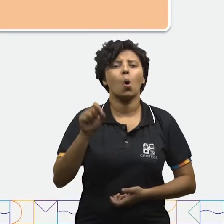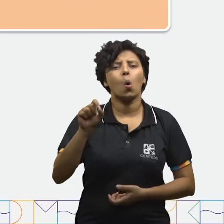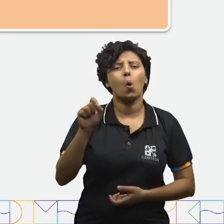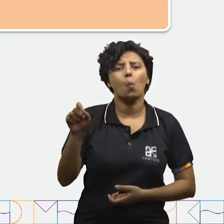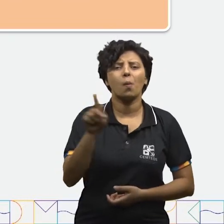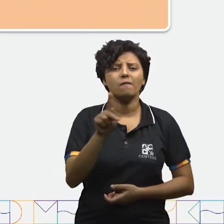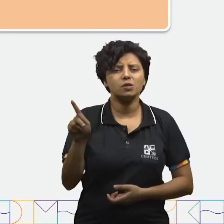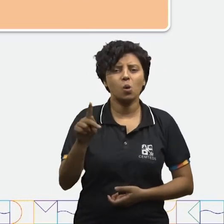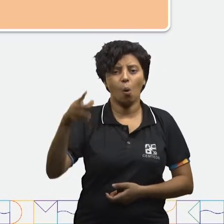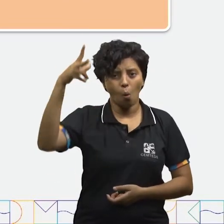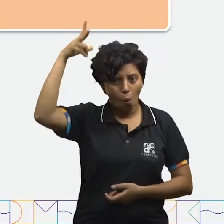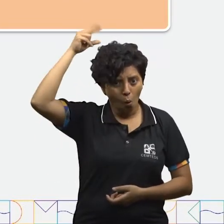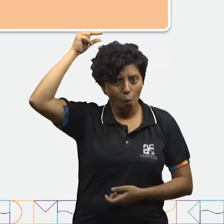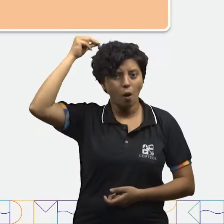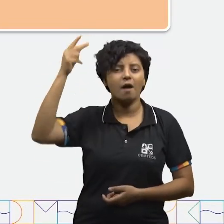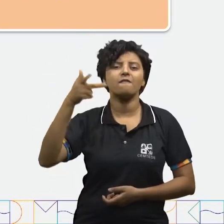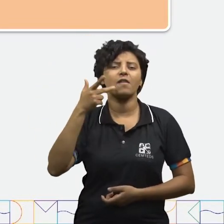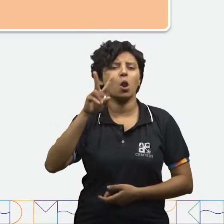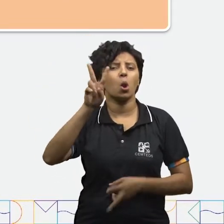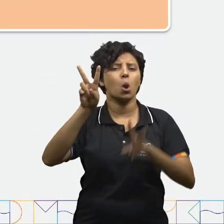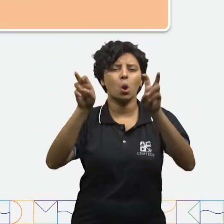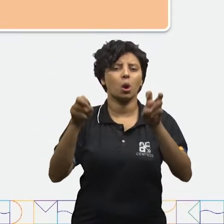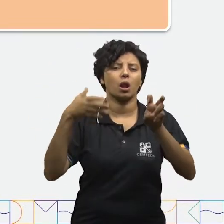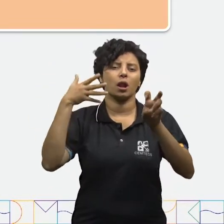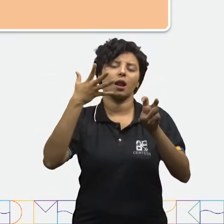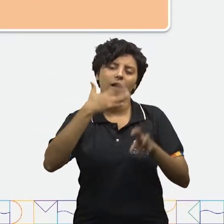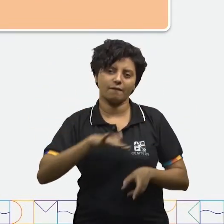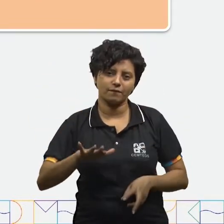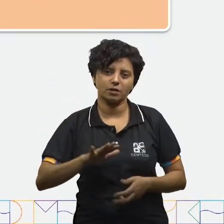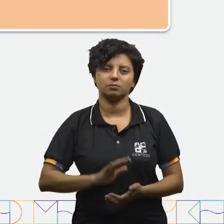O que a professora Arícia falou sobre sua